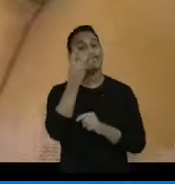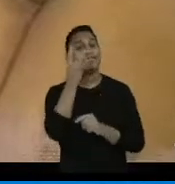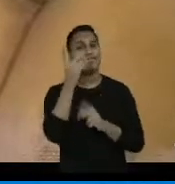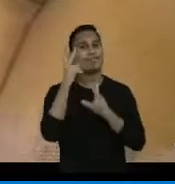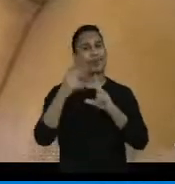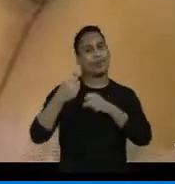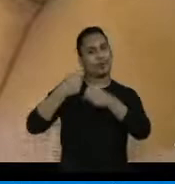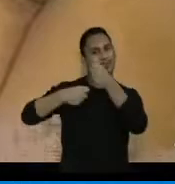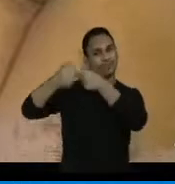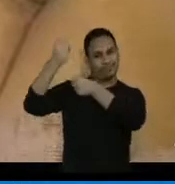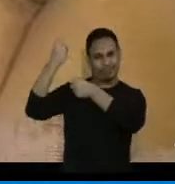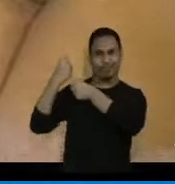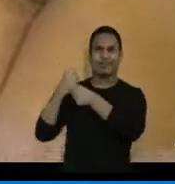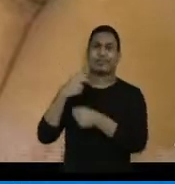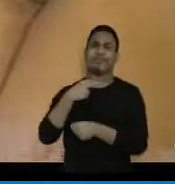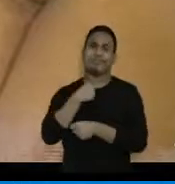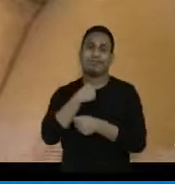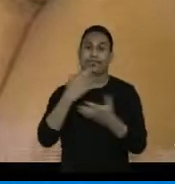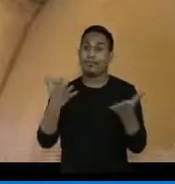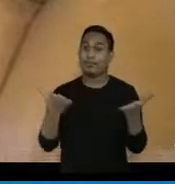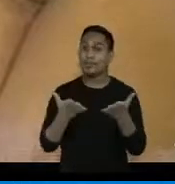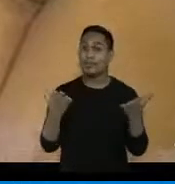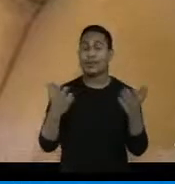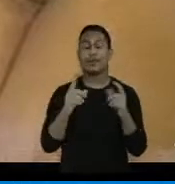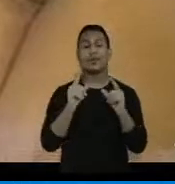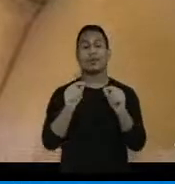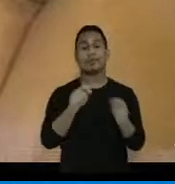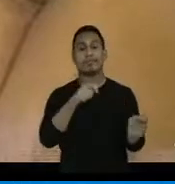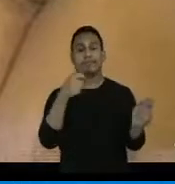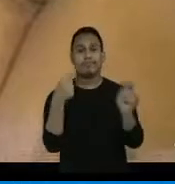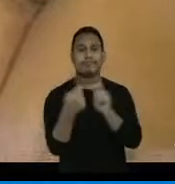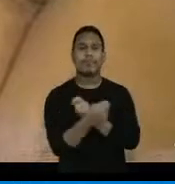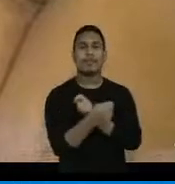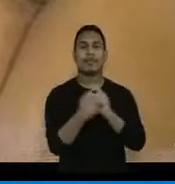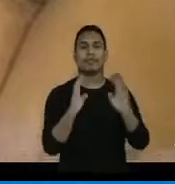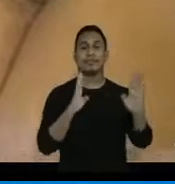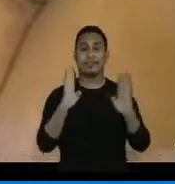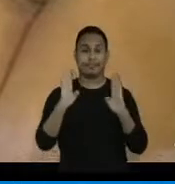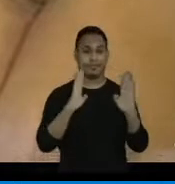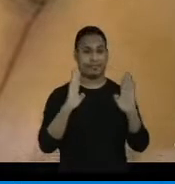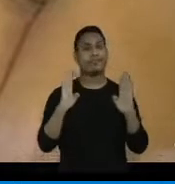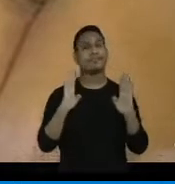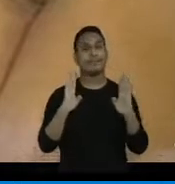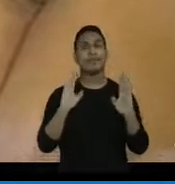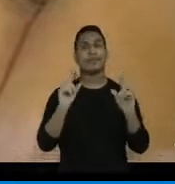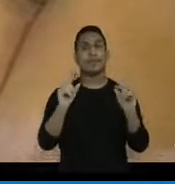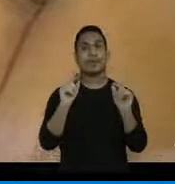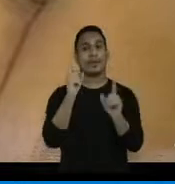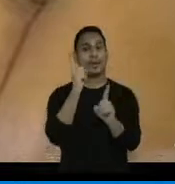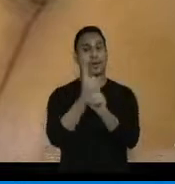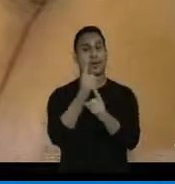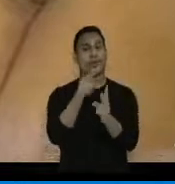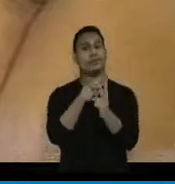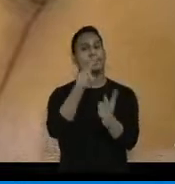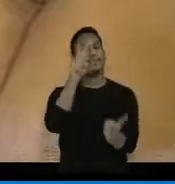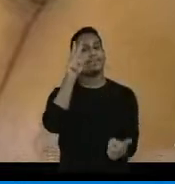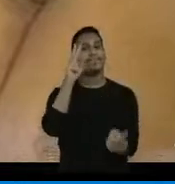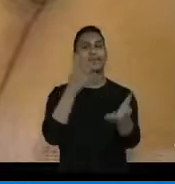nos entender, nos encontrar, nos falar e compartilhar informações por aqui.